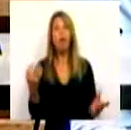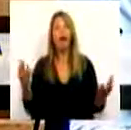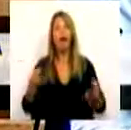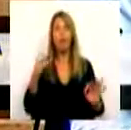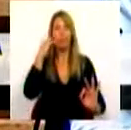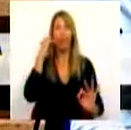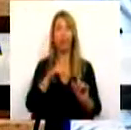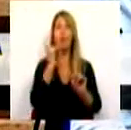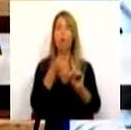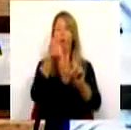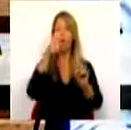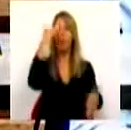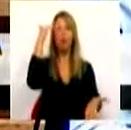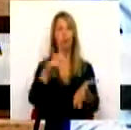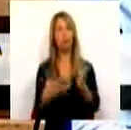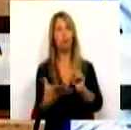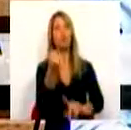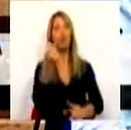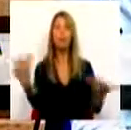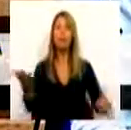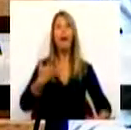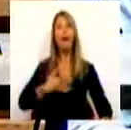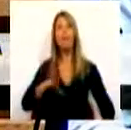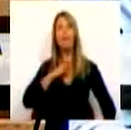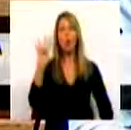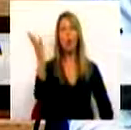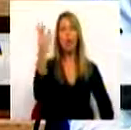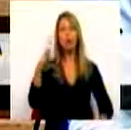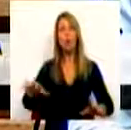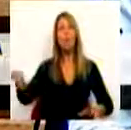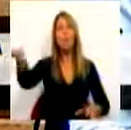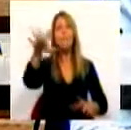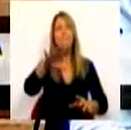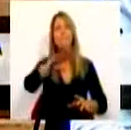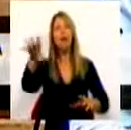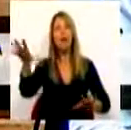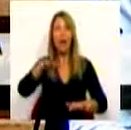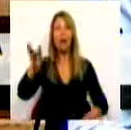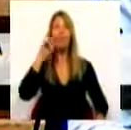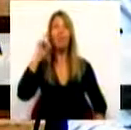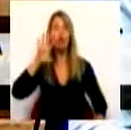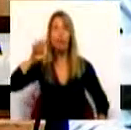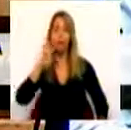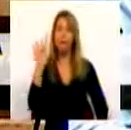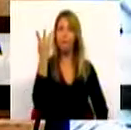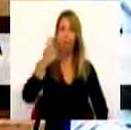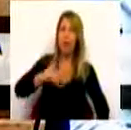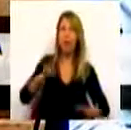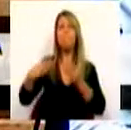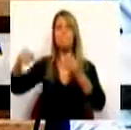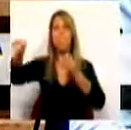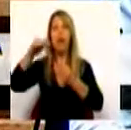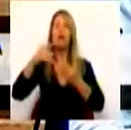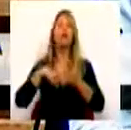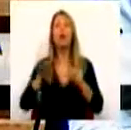por isso queremos multiplicar em 4 outros parques e áreas protegidas do país e a contratação